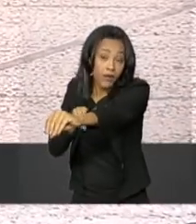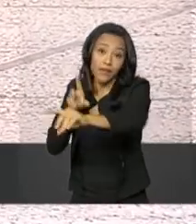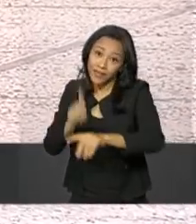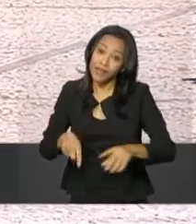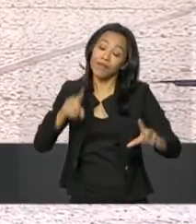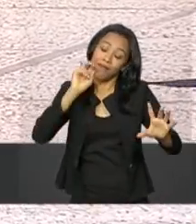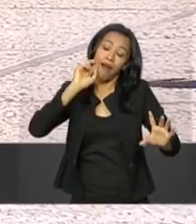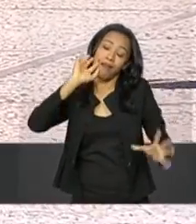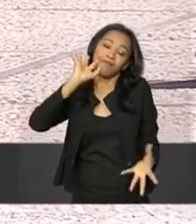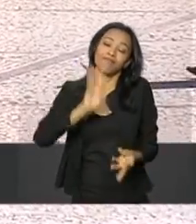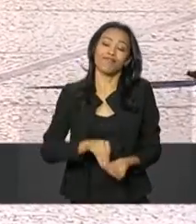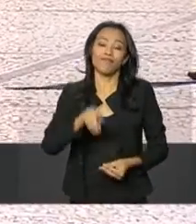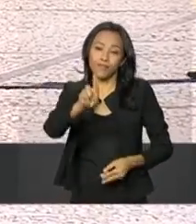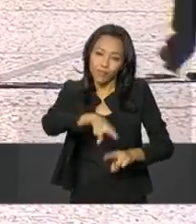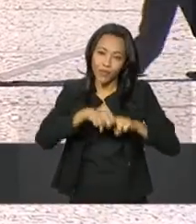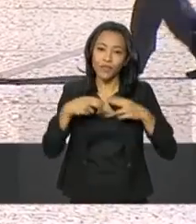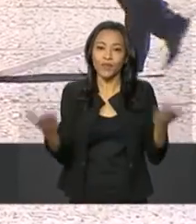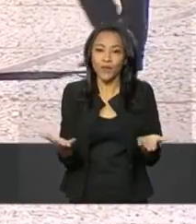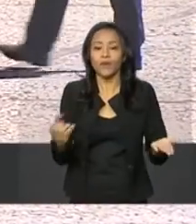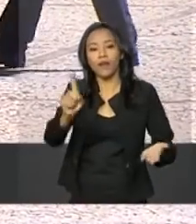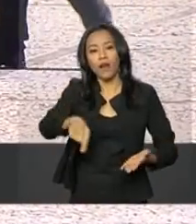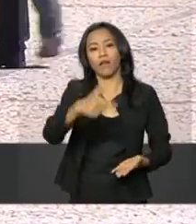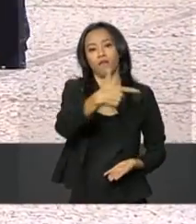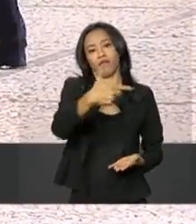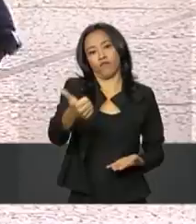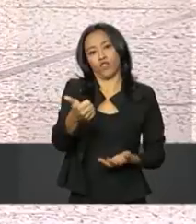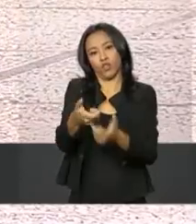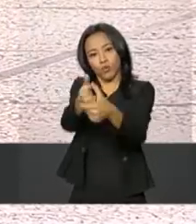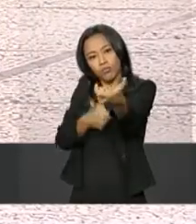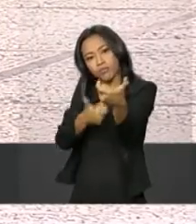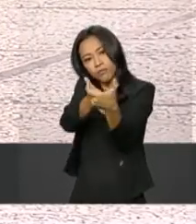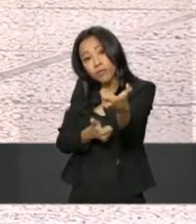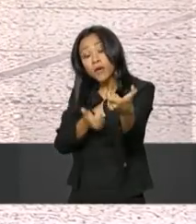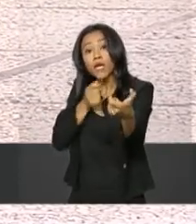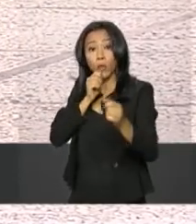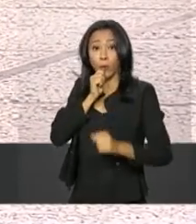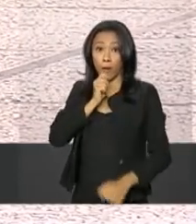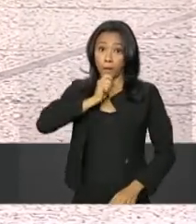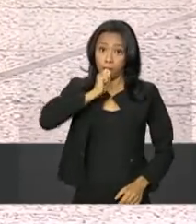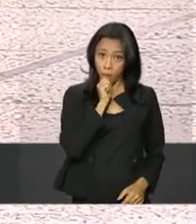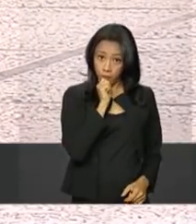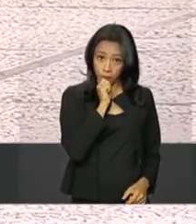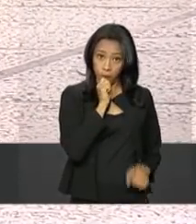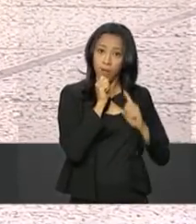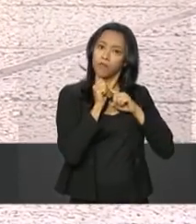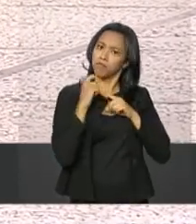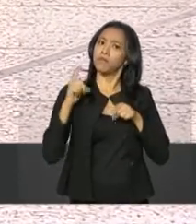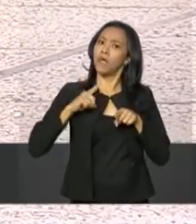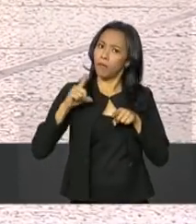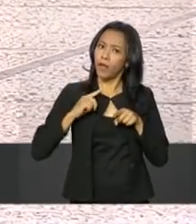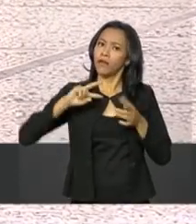21 tiros a salva como um todo. Né? E o apito, ele acompanhou essa evolução